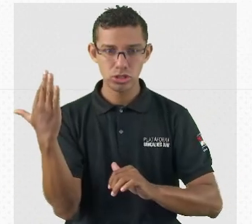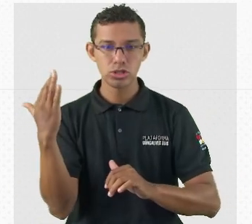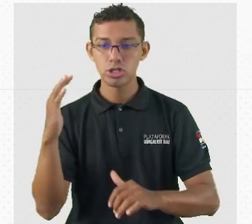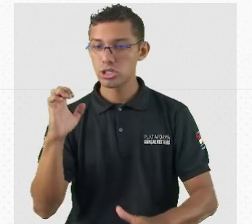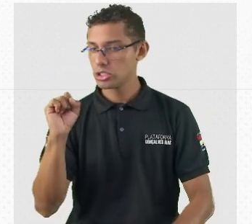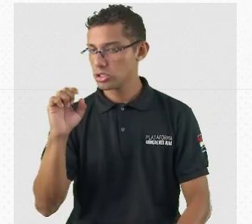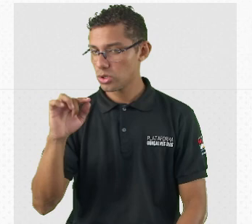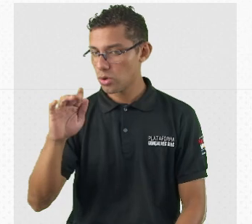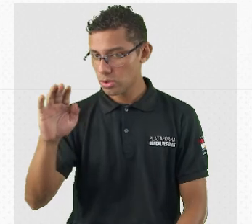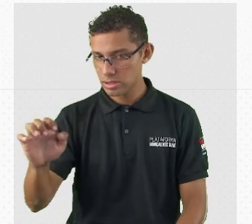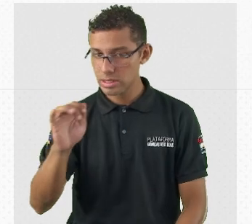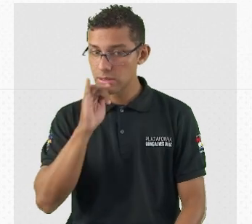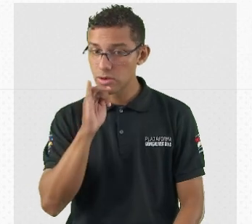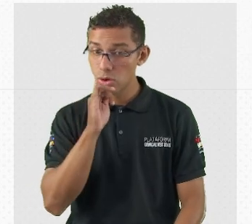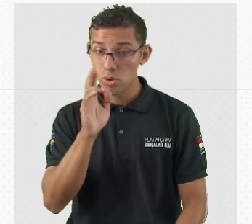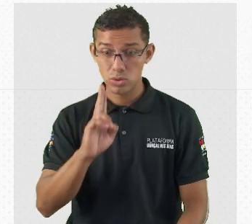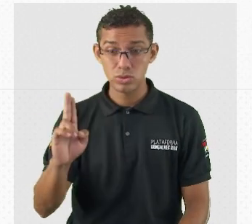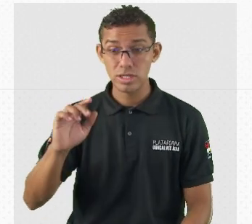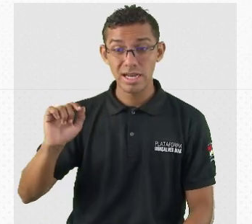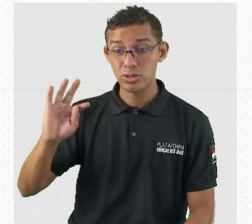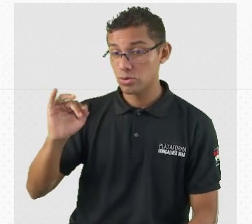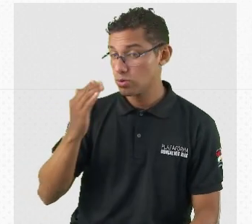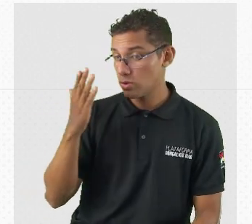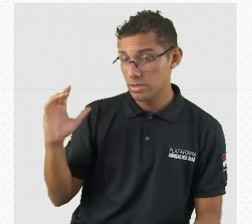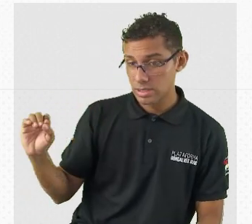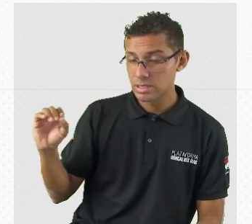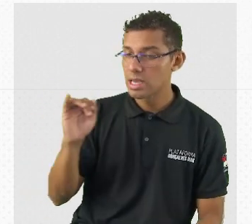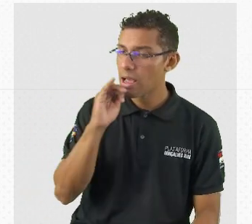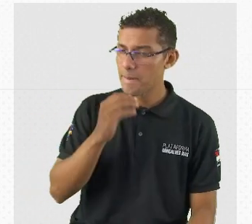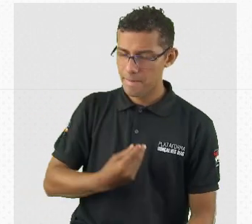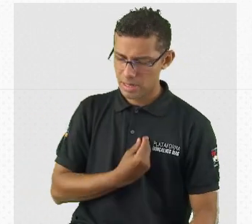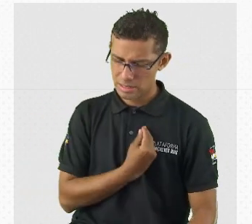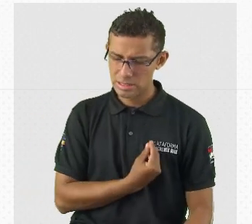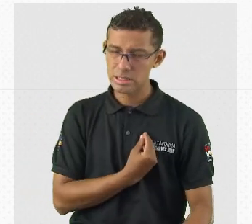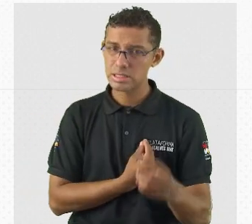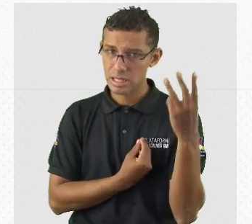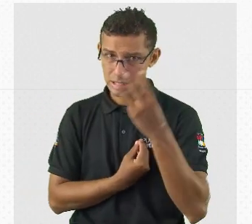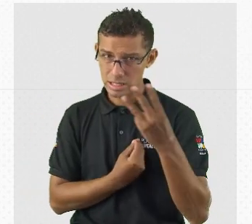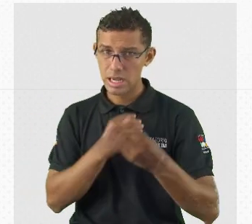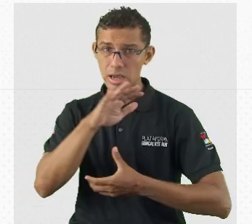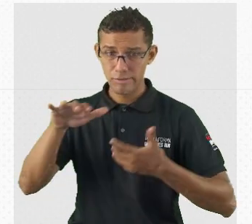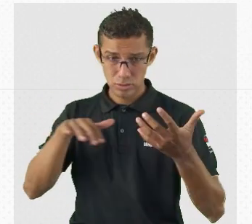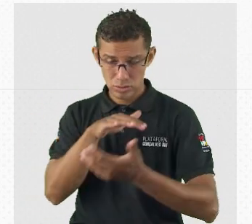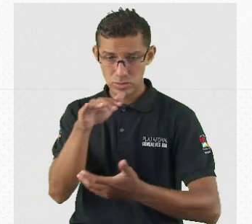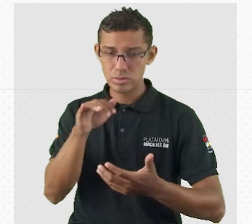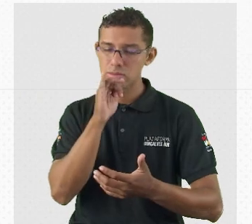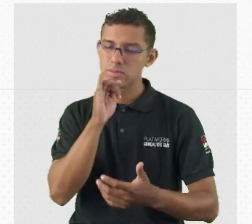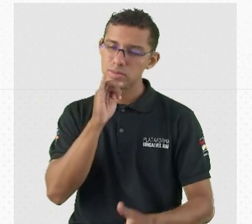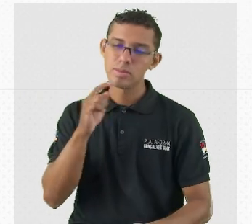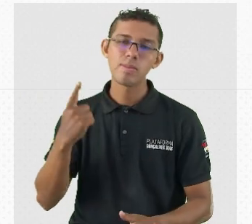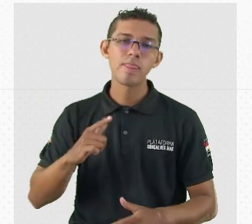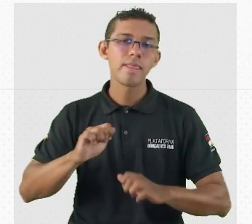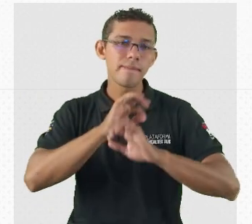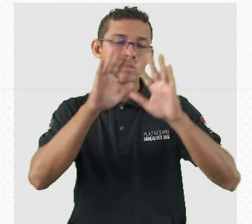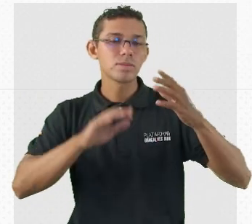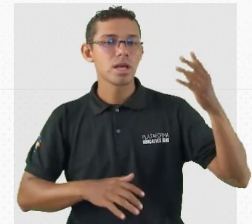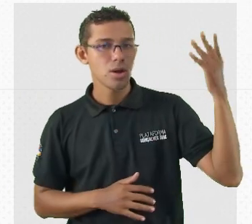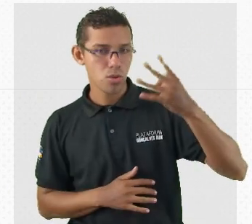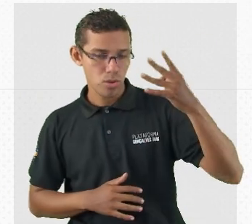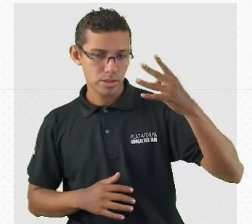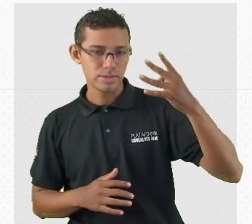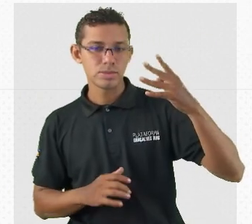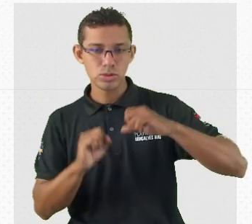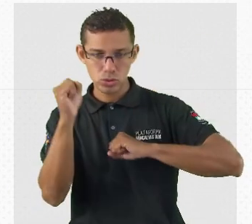demanda. O uso de robôs e automação é um elemento muito presente da terceira revolução, que evolui claramente também para a quarta